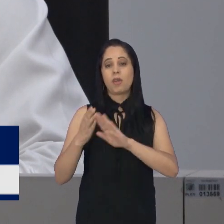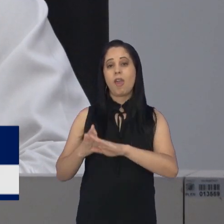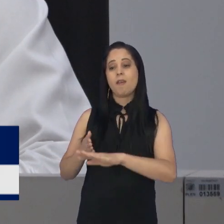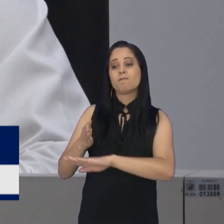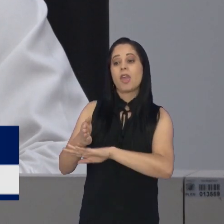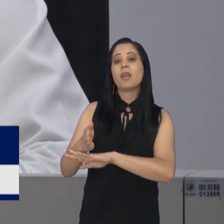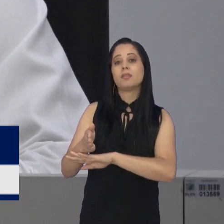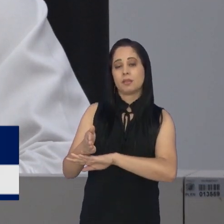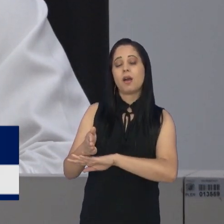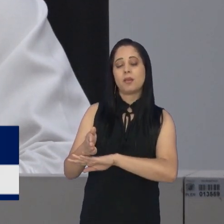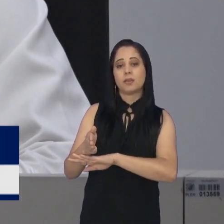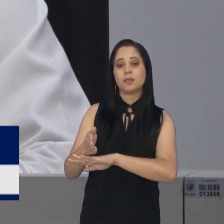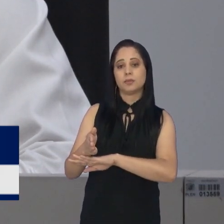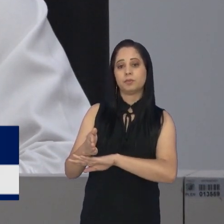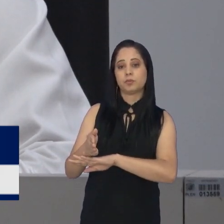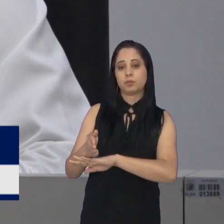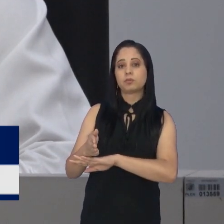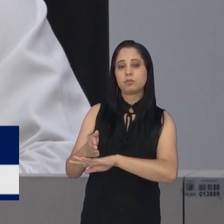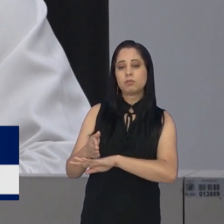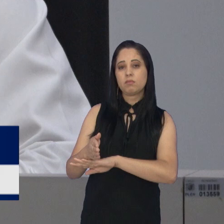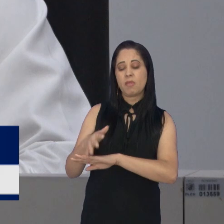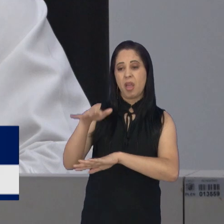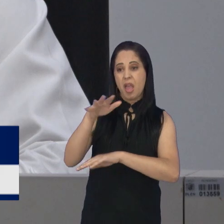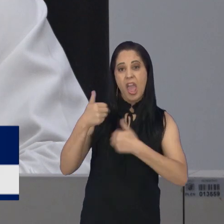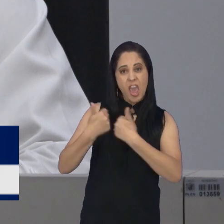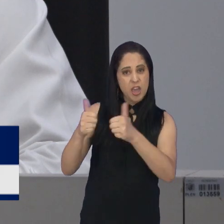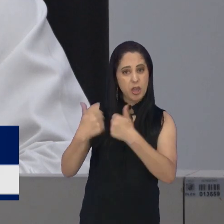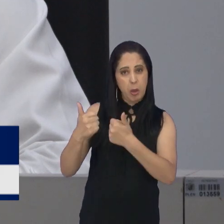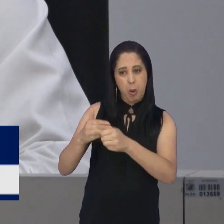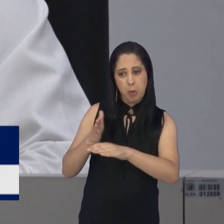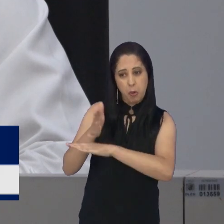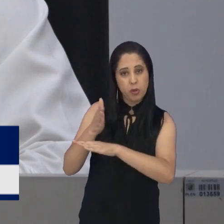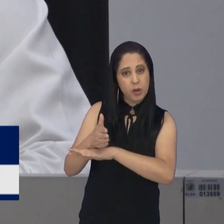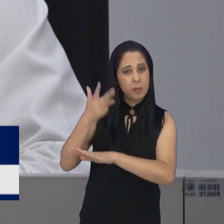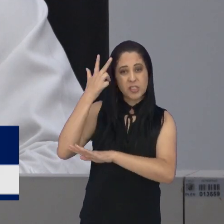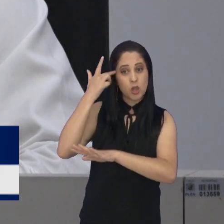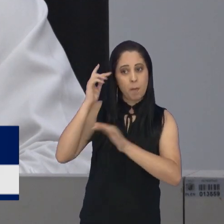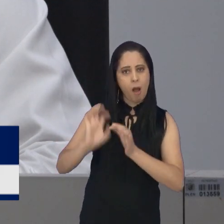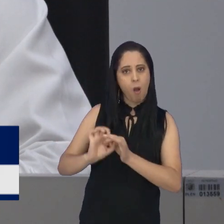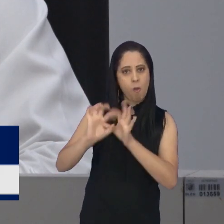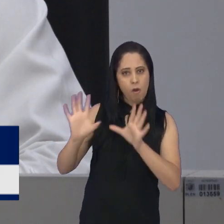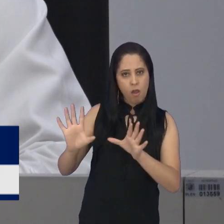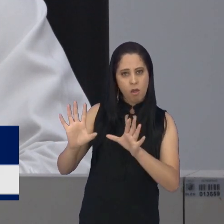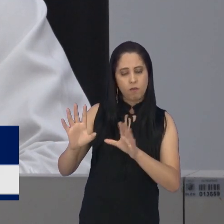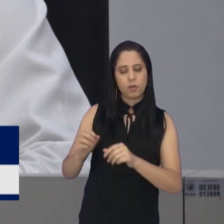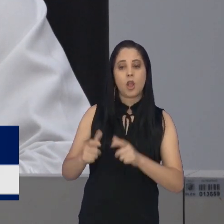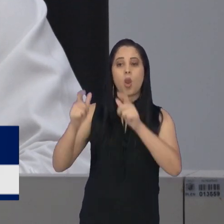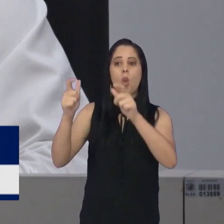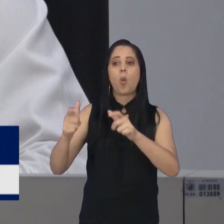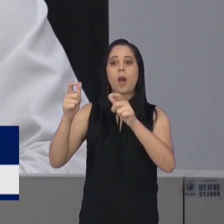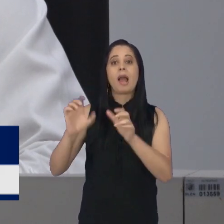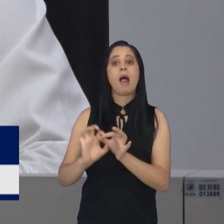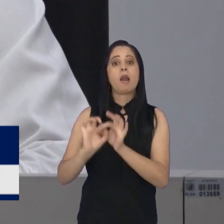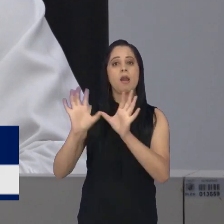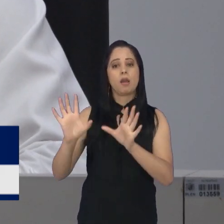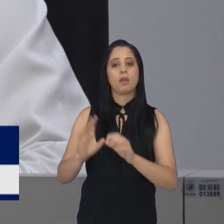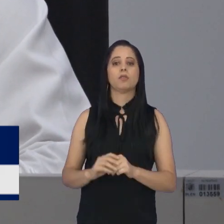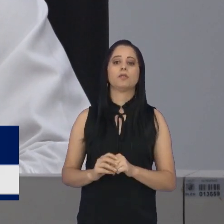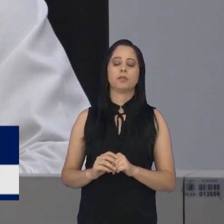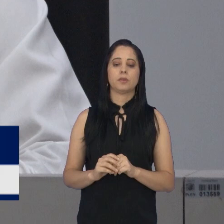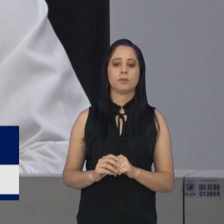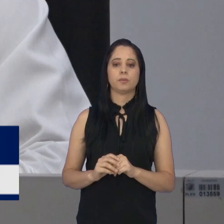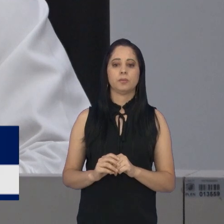e permanecerem em todos os meios de transporte em estabelecimentos abertos ao